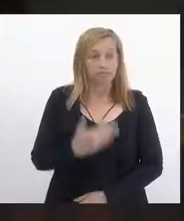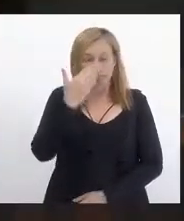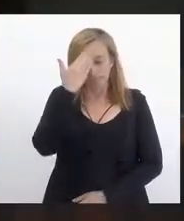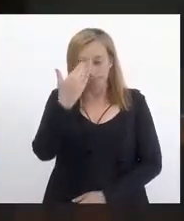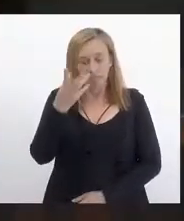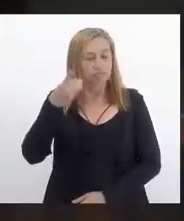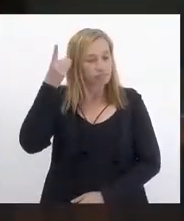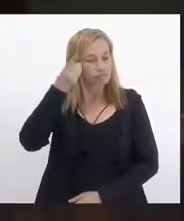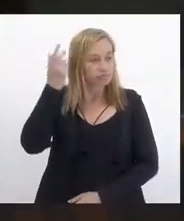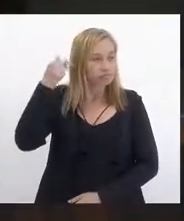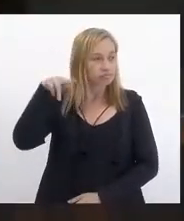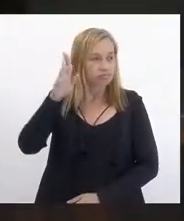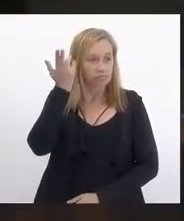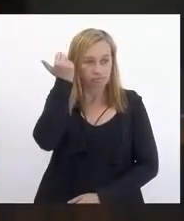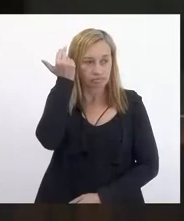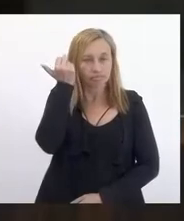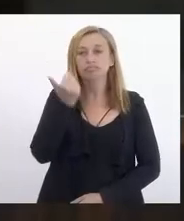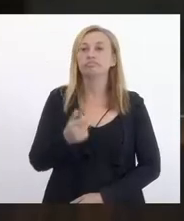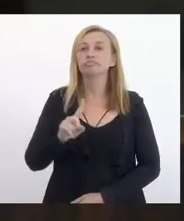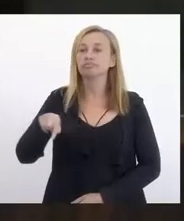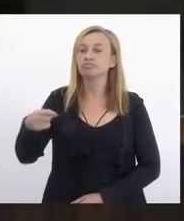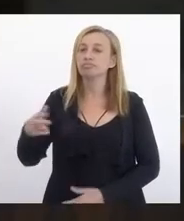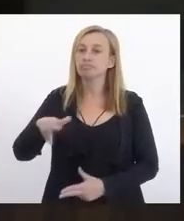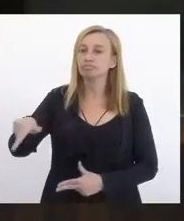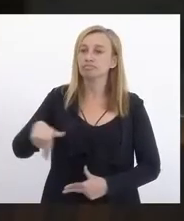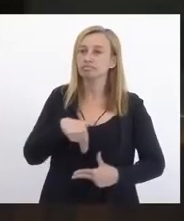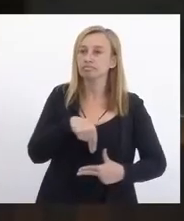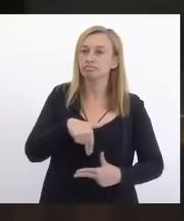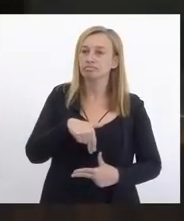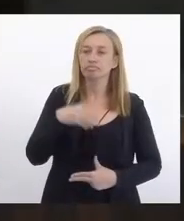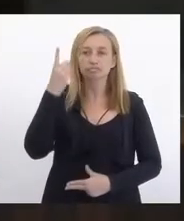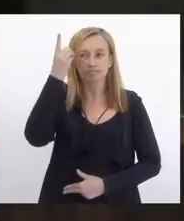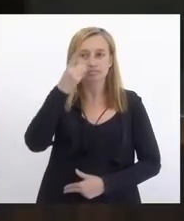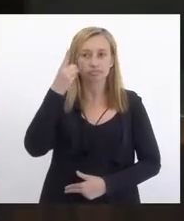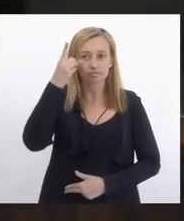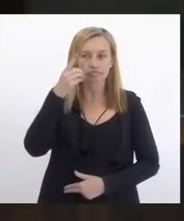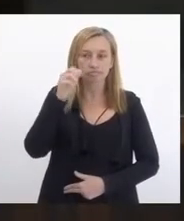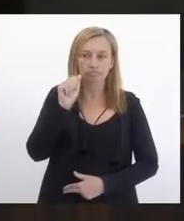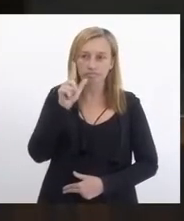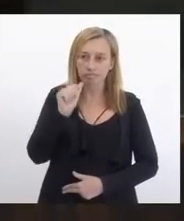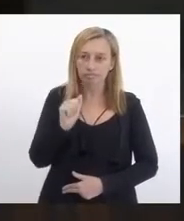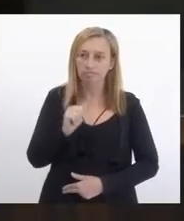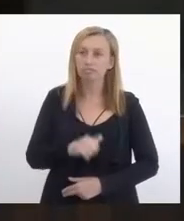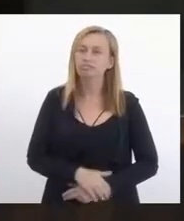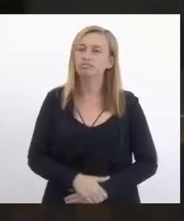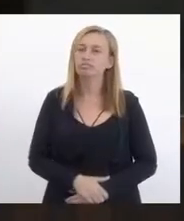Agradecendo ao deputado Eliomar Coelho, o próximo orador inscrito é a nobre deputada Alana Passos.